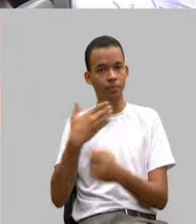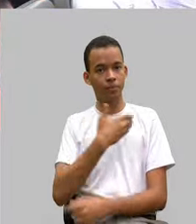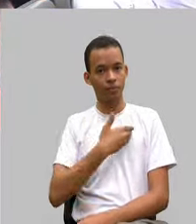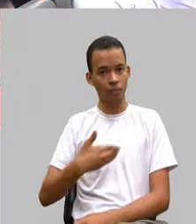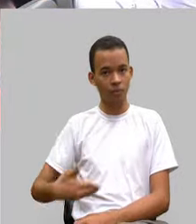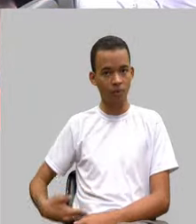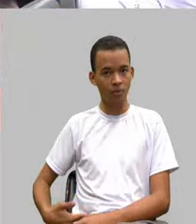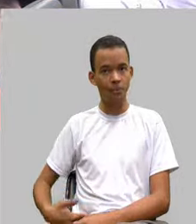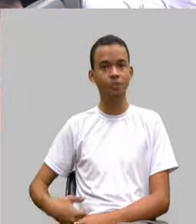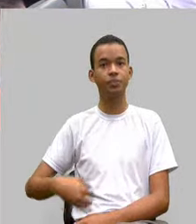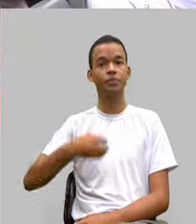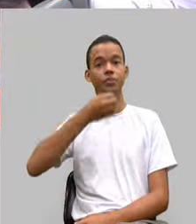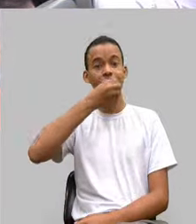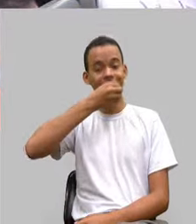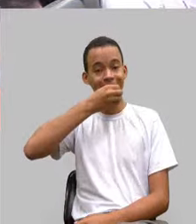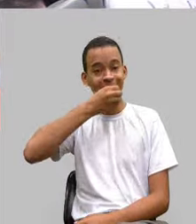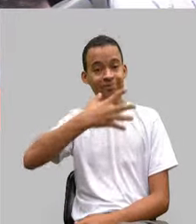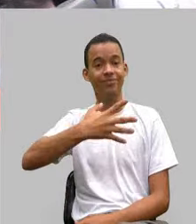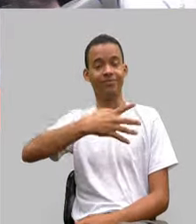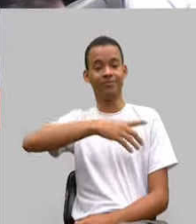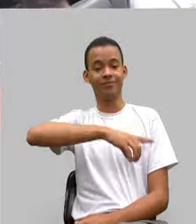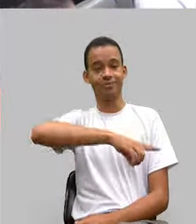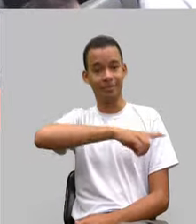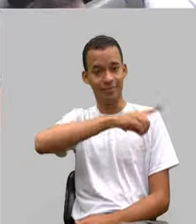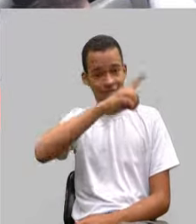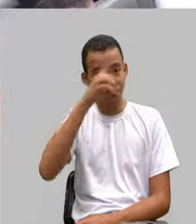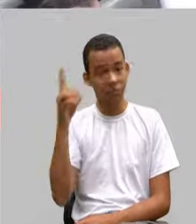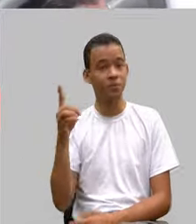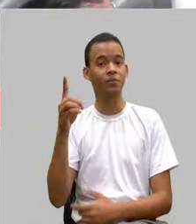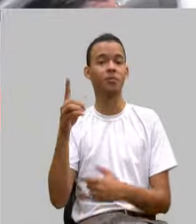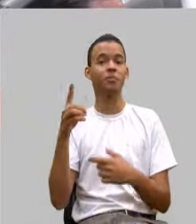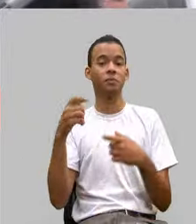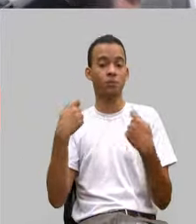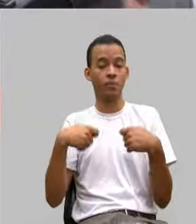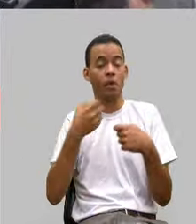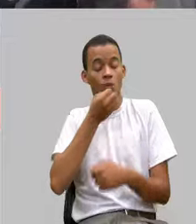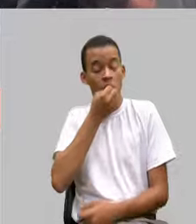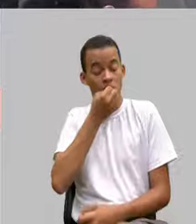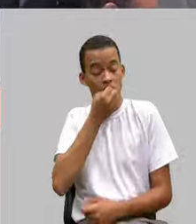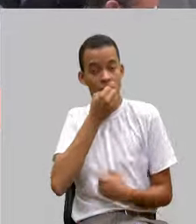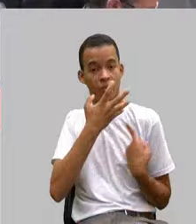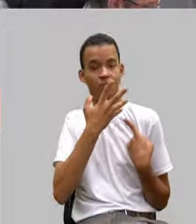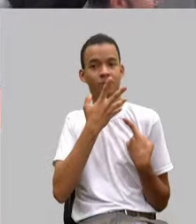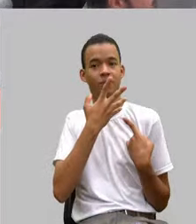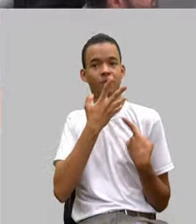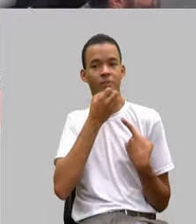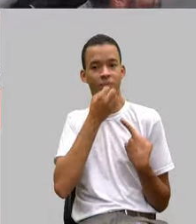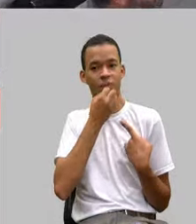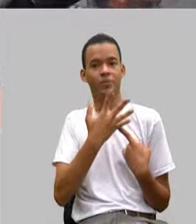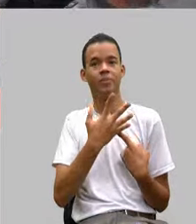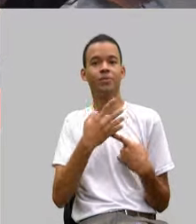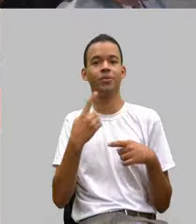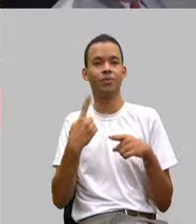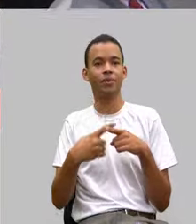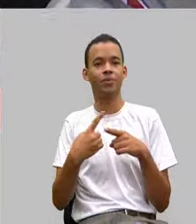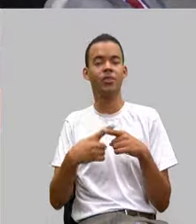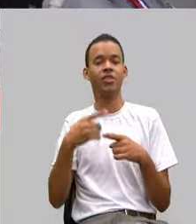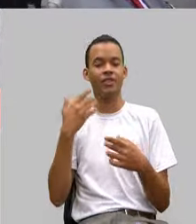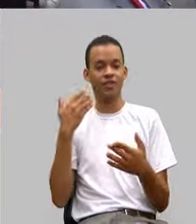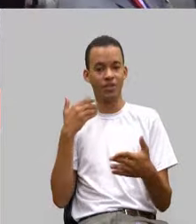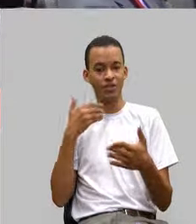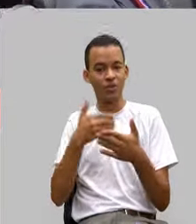dia precisa ser mesmo bom porque a gente chegou um um o dia né Depois de meses